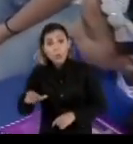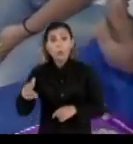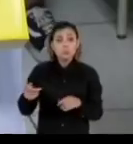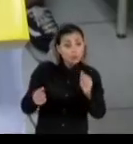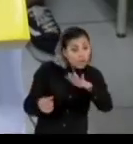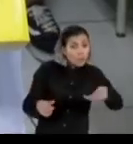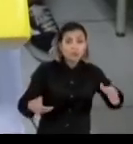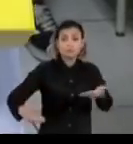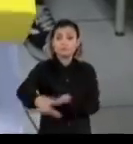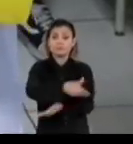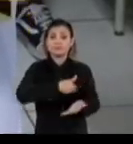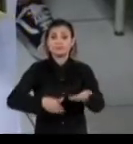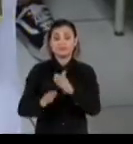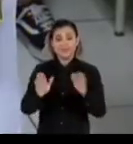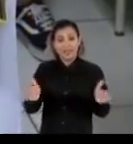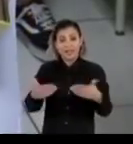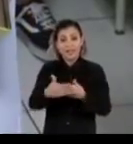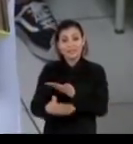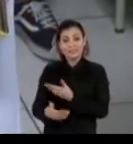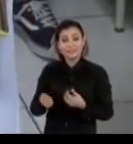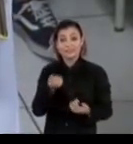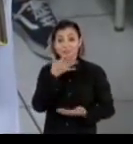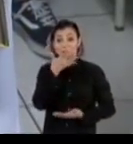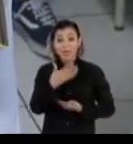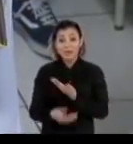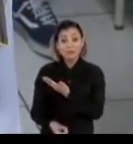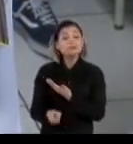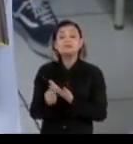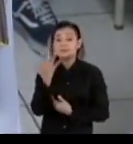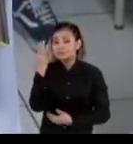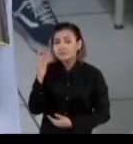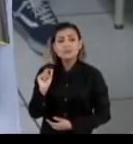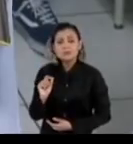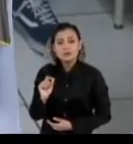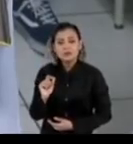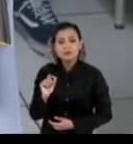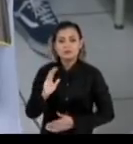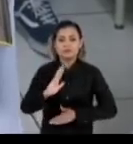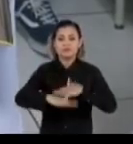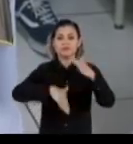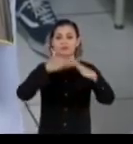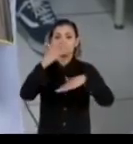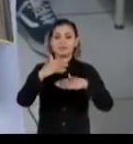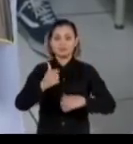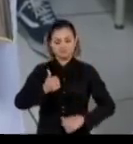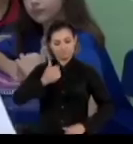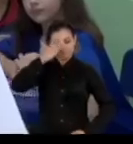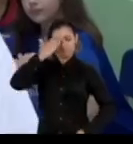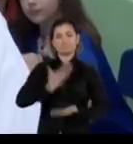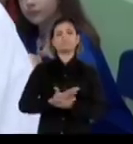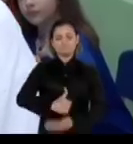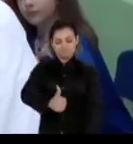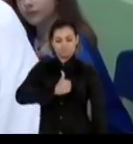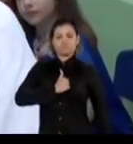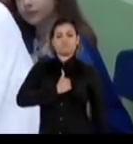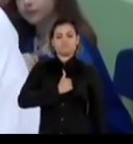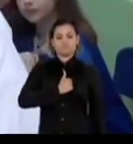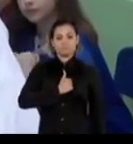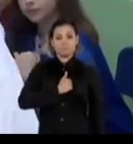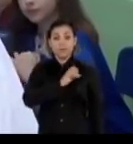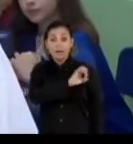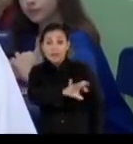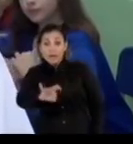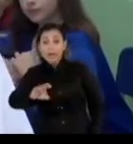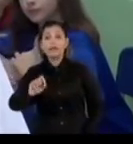ensino médio. Esta caixa com um espelho dentro é para que eles possam desenvolver a autoconfiança. É importante cada aluno,